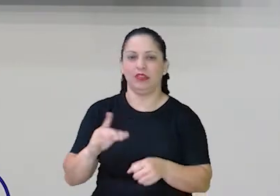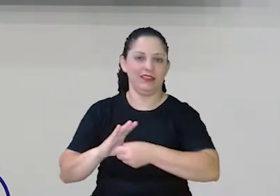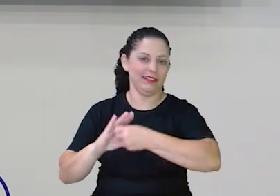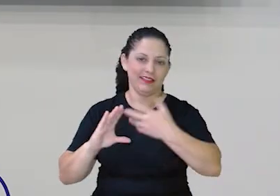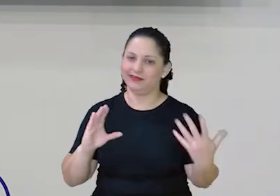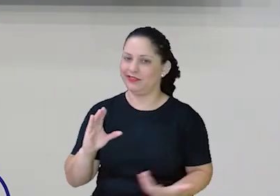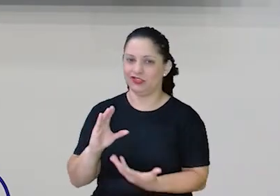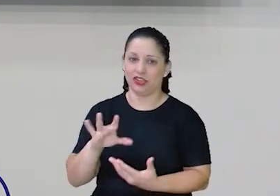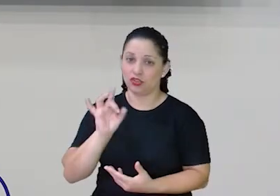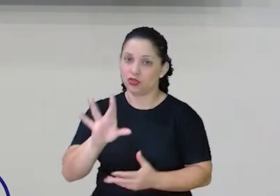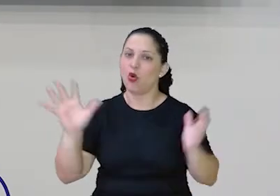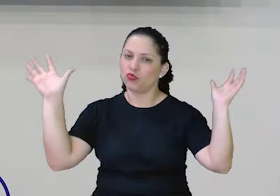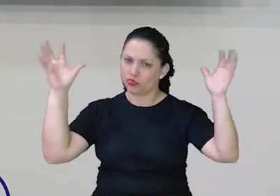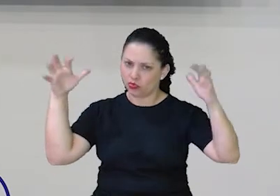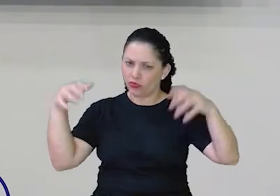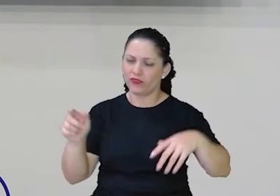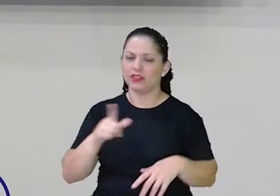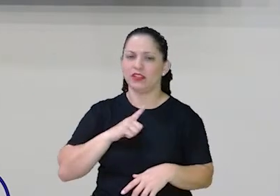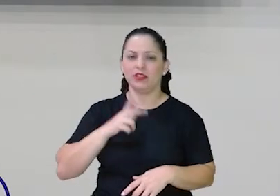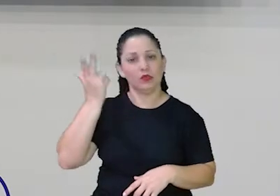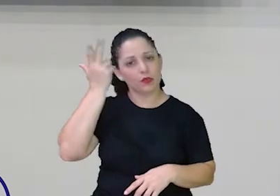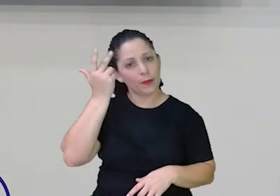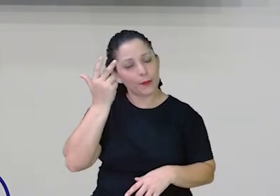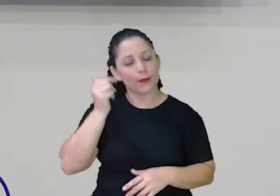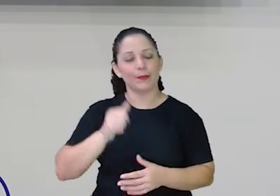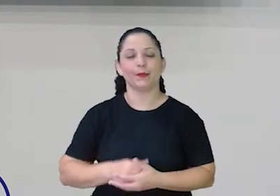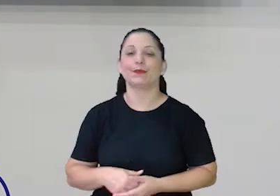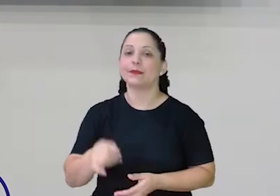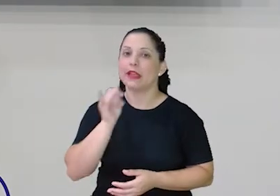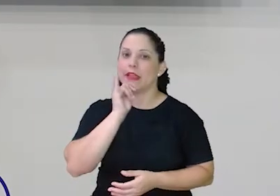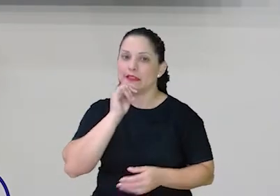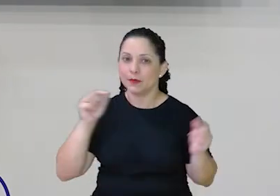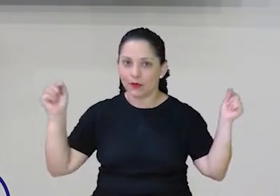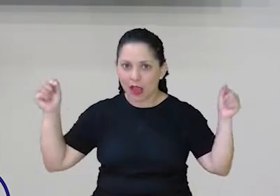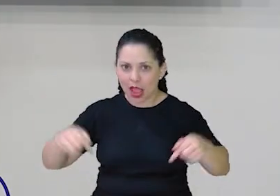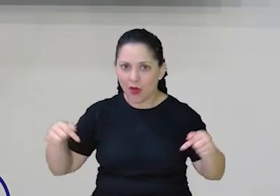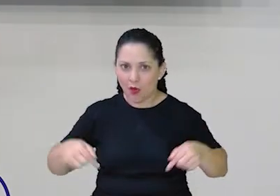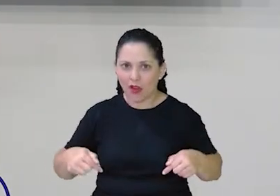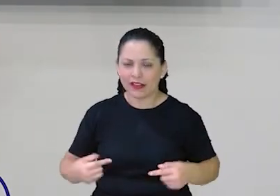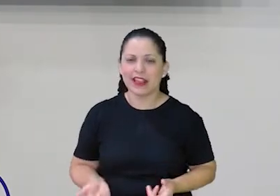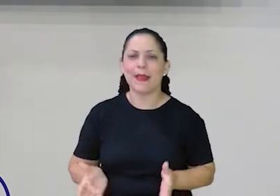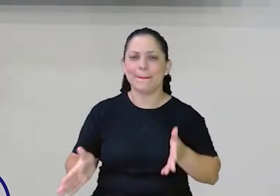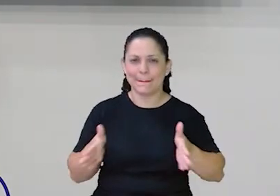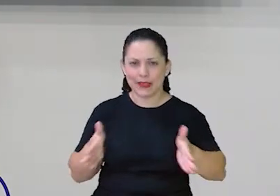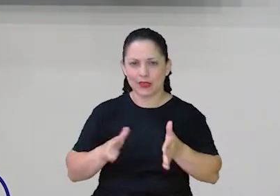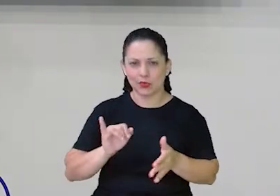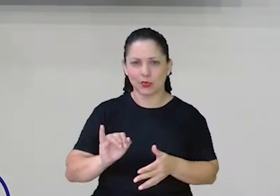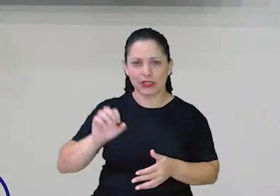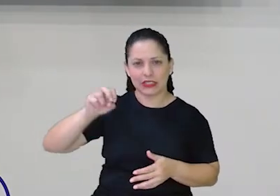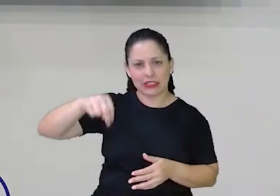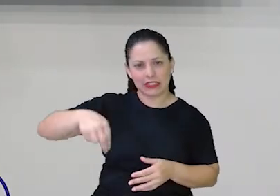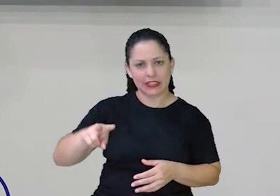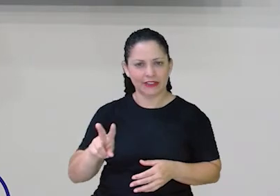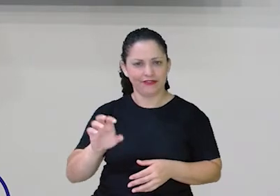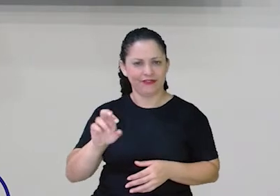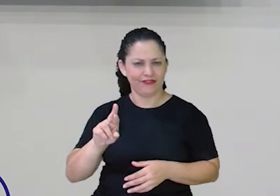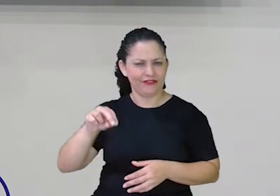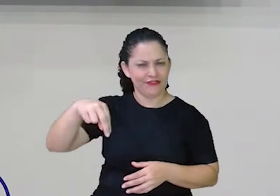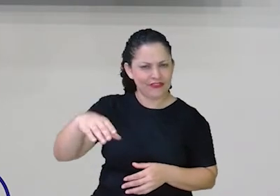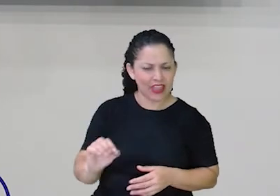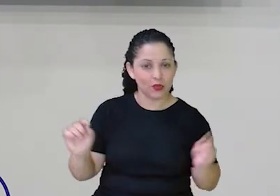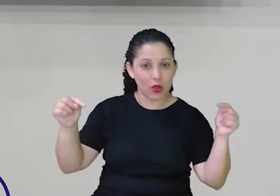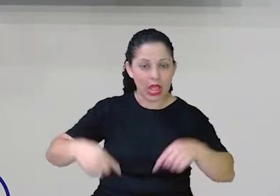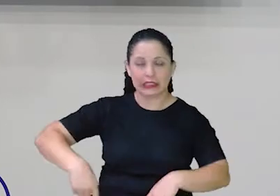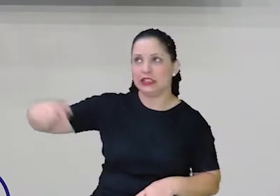característica desse clima. E é o que a gente observa. Por exemplo, a gente está no inverno, mas hoje está um sol lindo, maravilhoso. Como é que está aí no seu bairro? Porque aqui